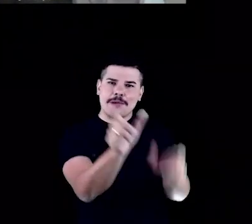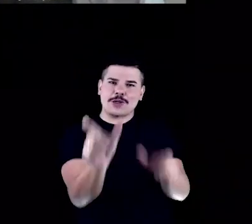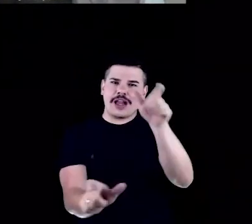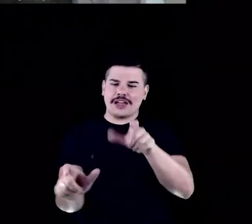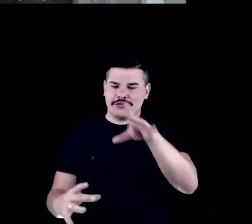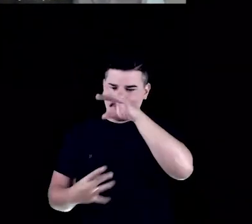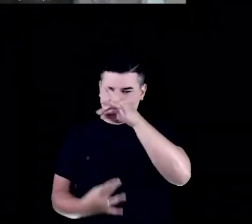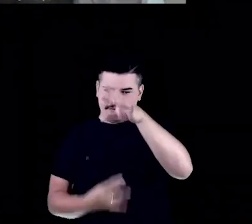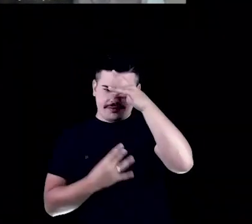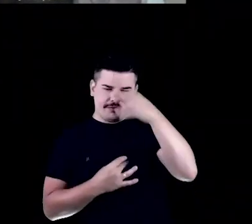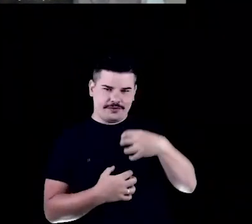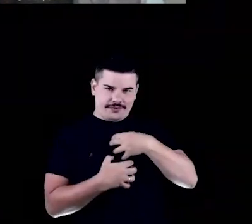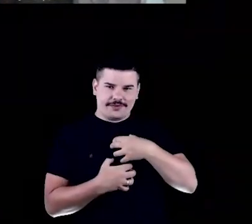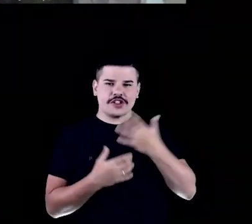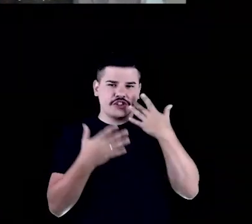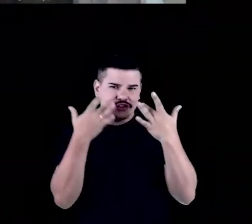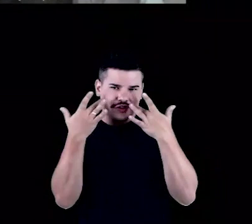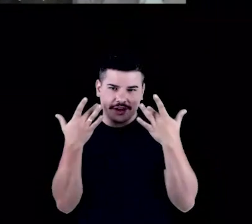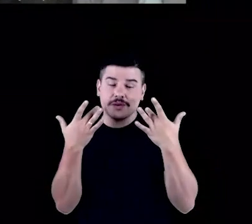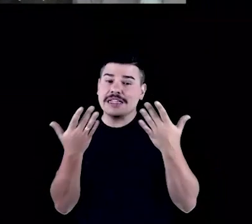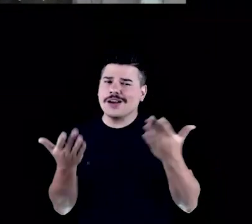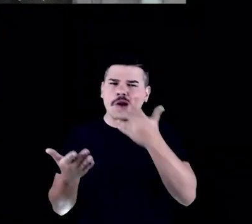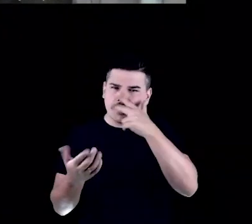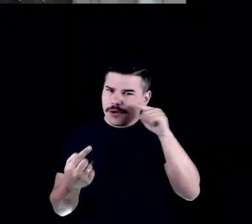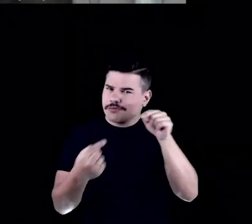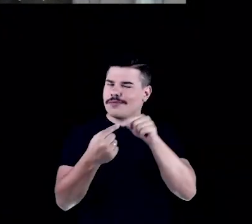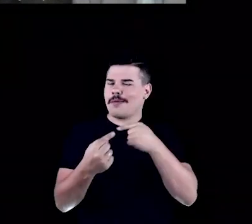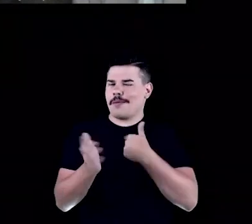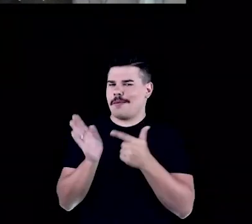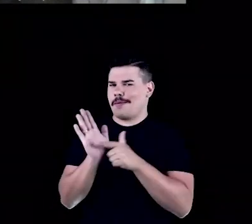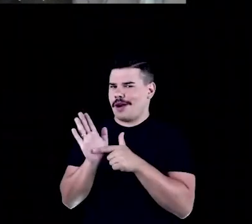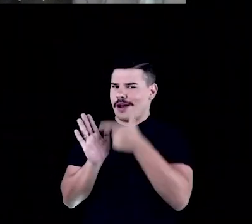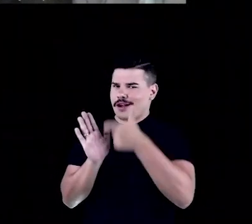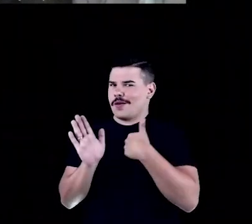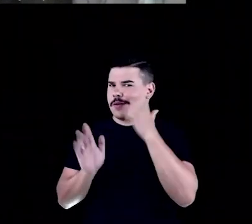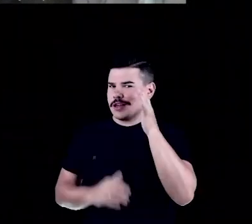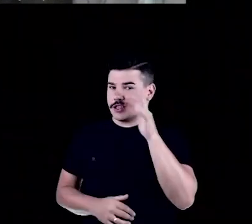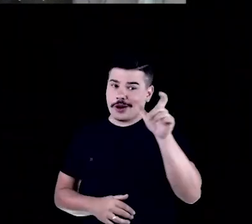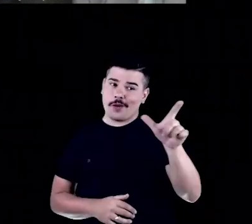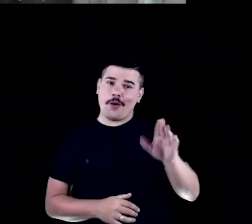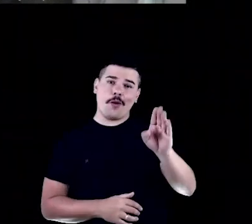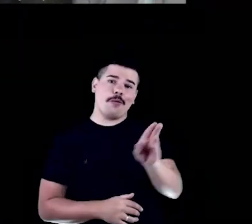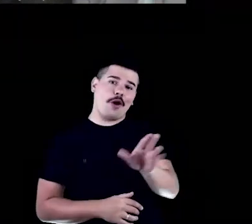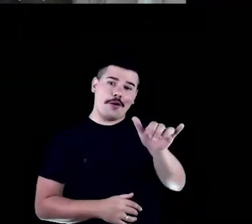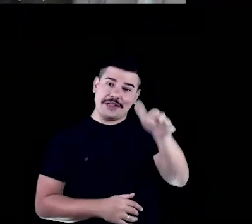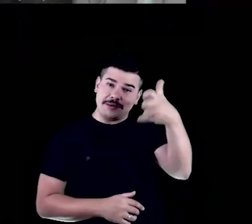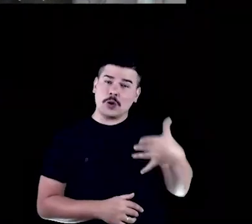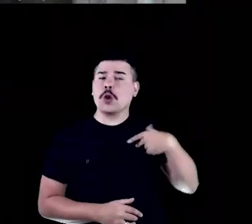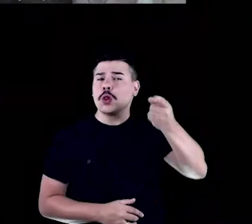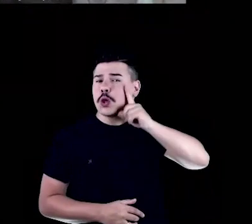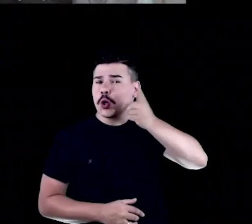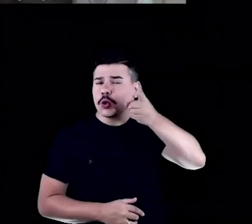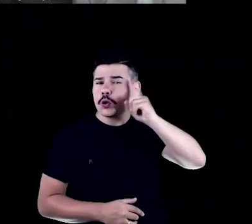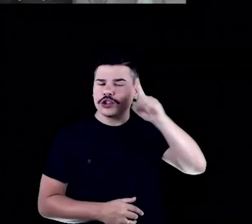né? Isso também me coloca num lugar muito particular, como esse que o Bob falou, que a gente